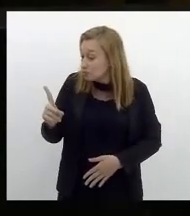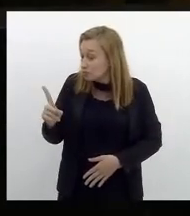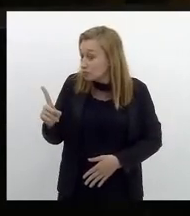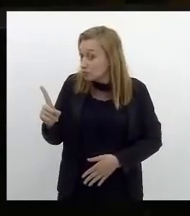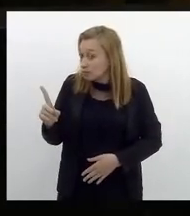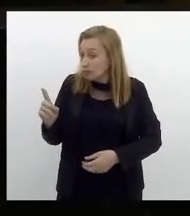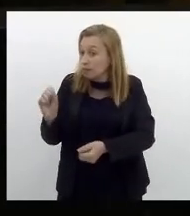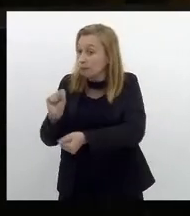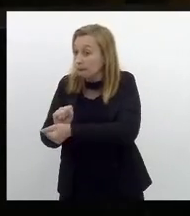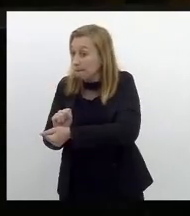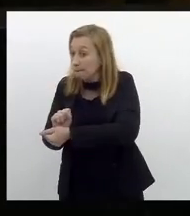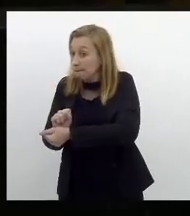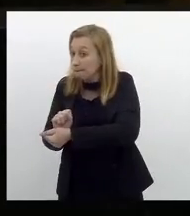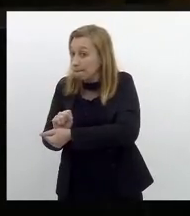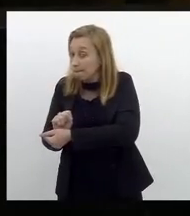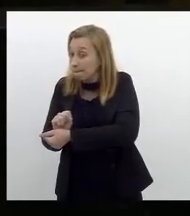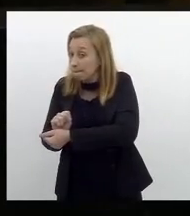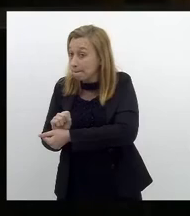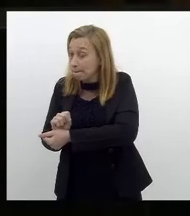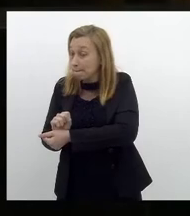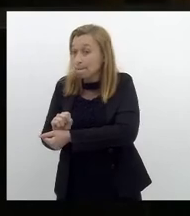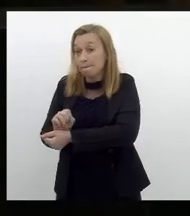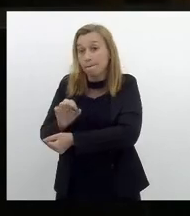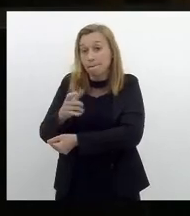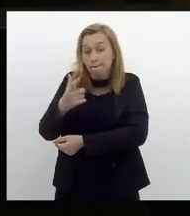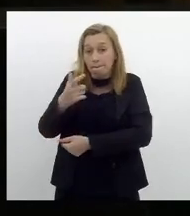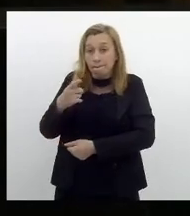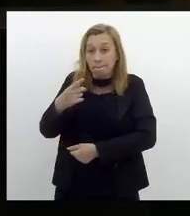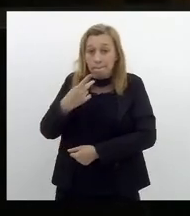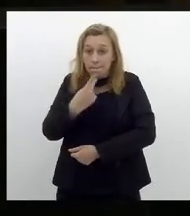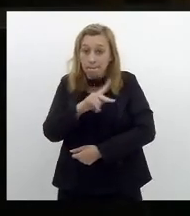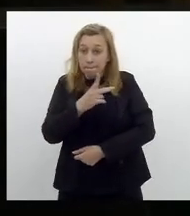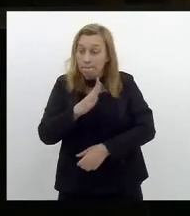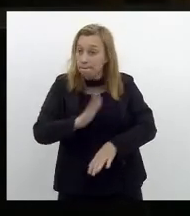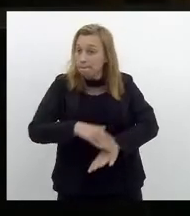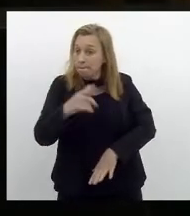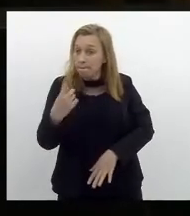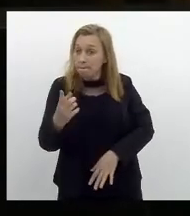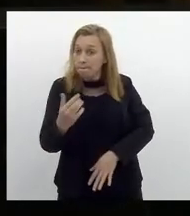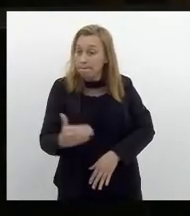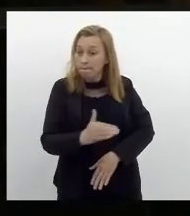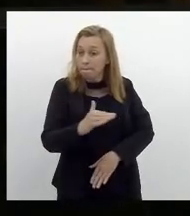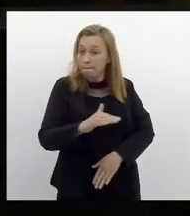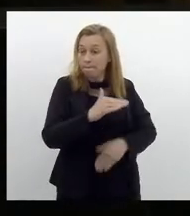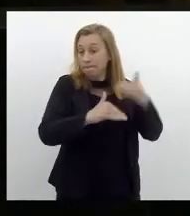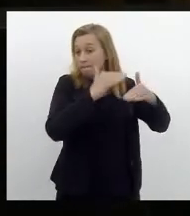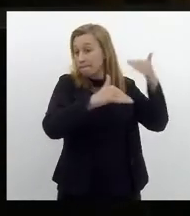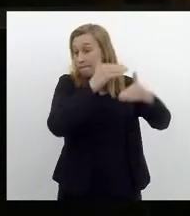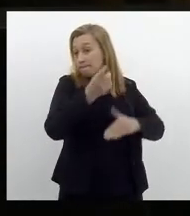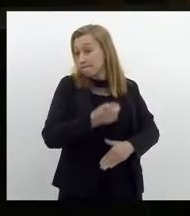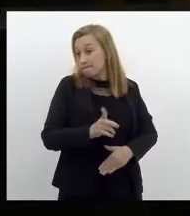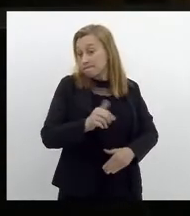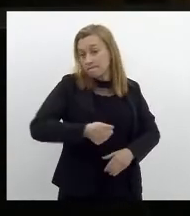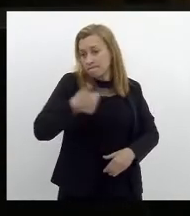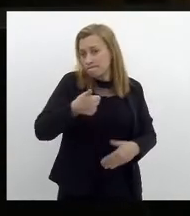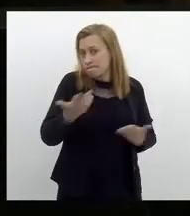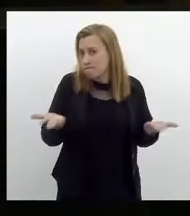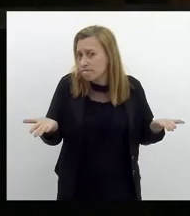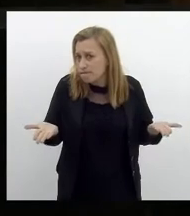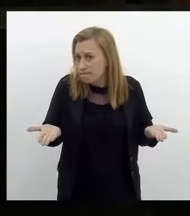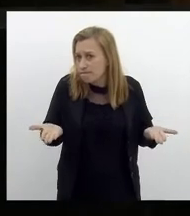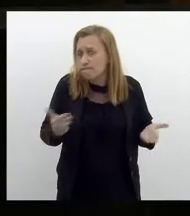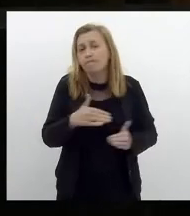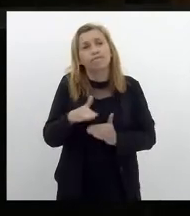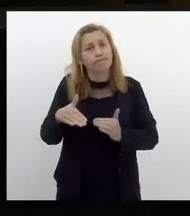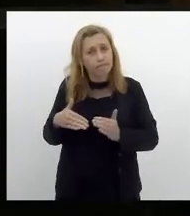estar contido, pessoalmente para ele, quanto mais o dólar subir, melhor. Então, todo o regime